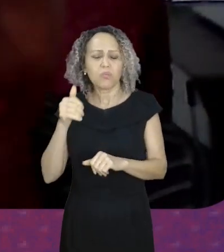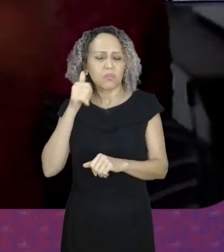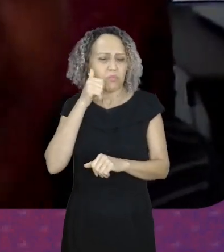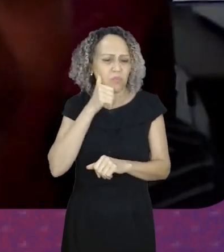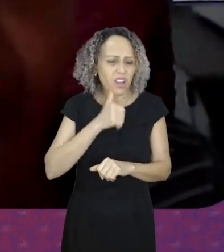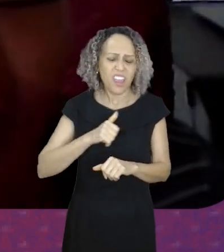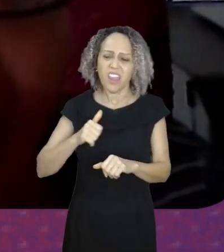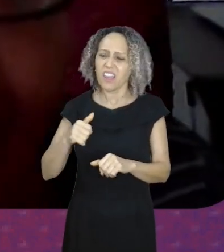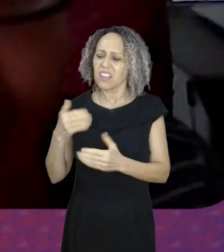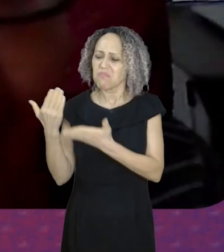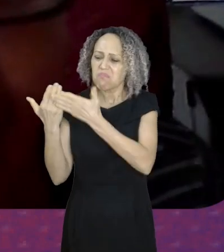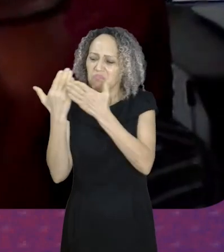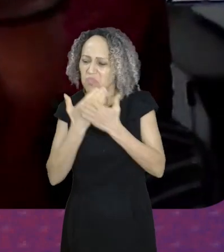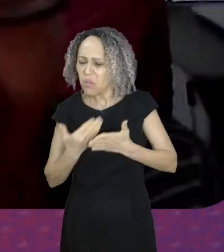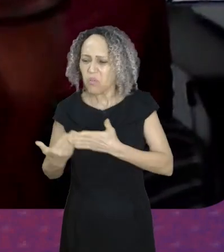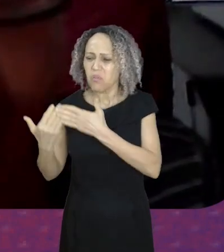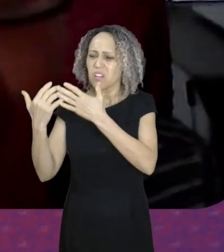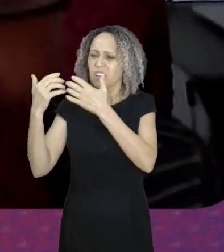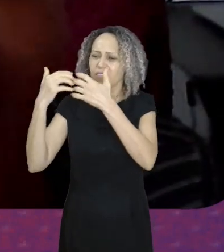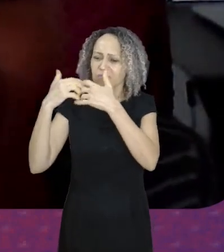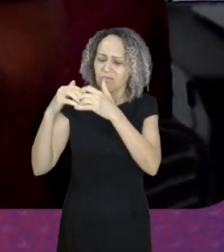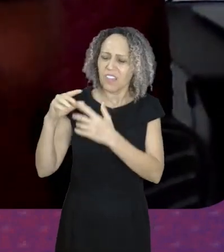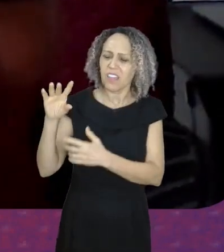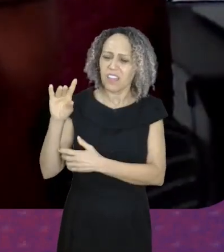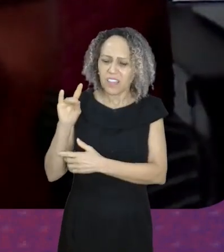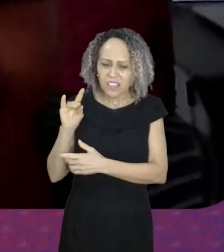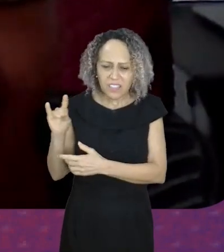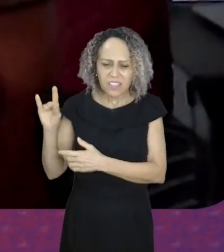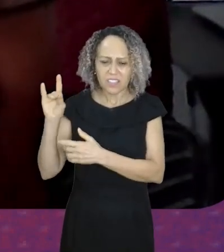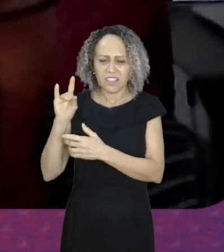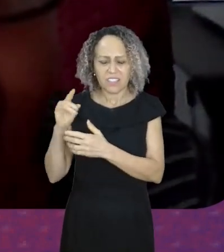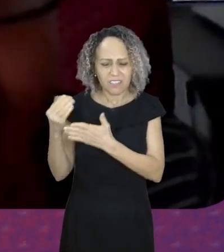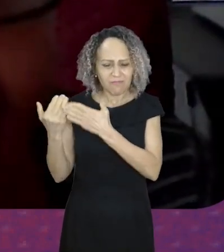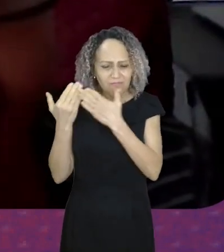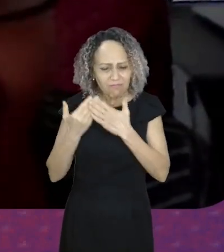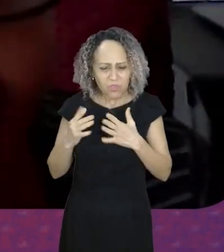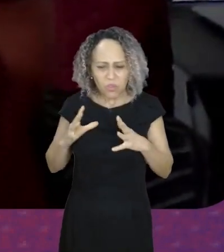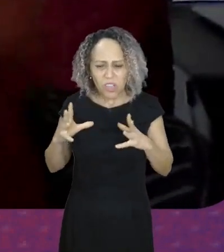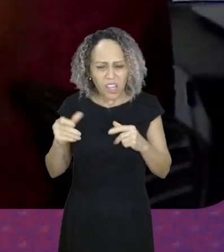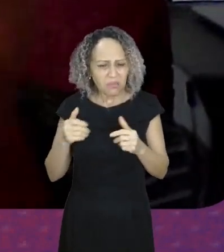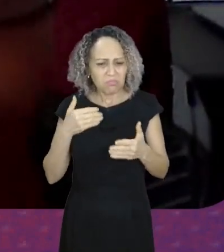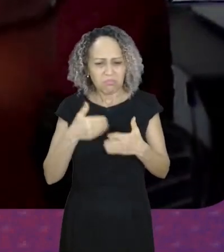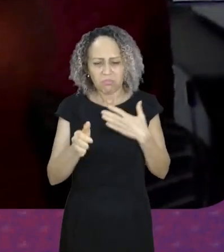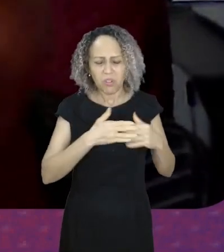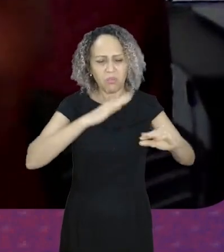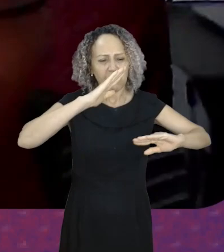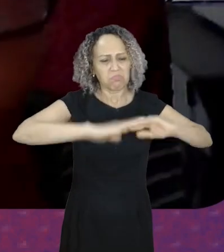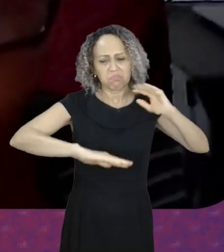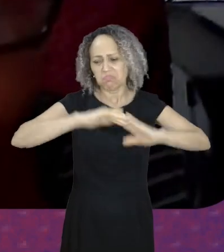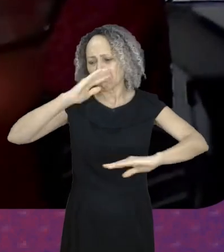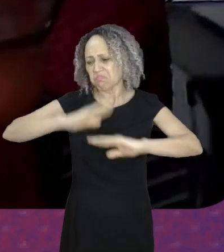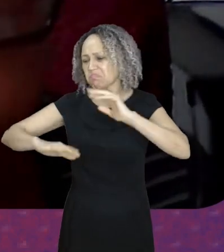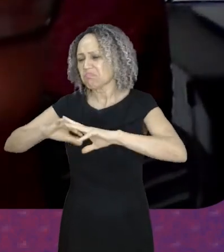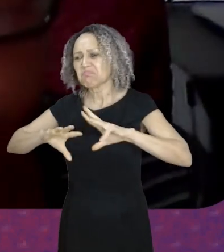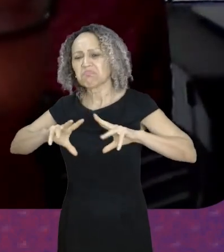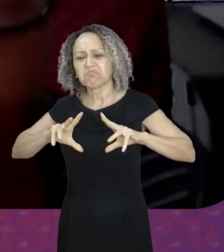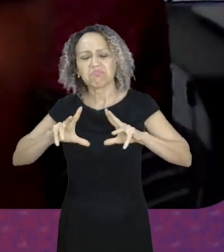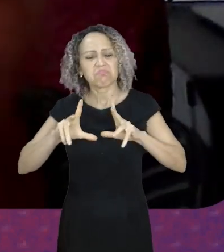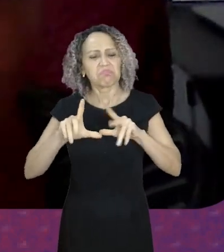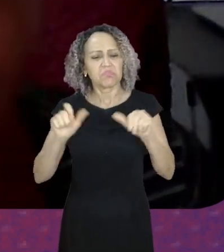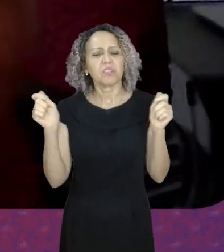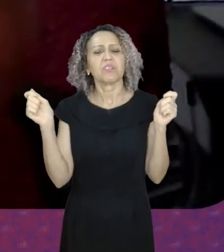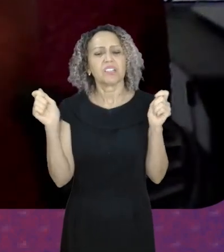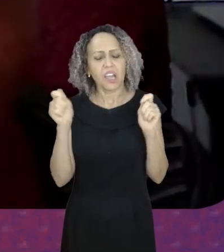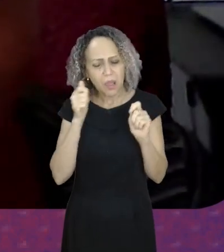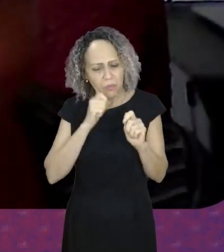importa o que você faz, o que importa é que onde você atua,